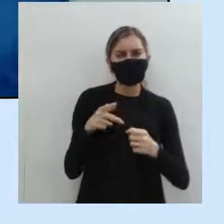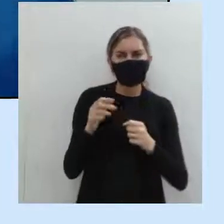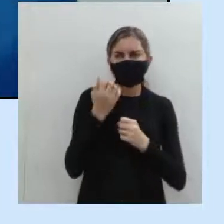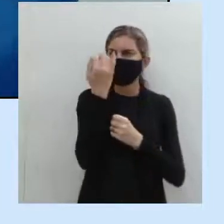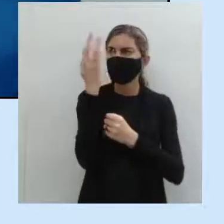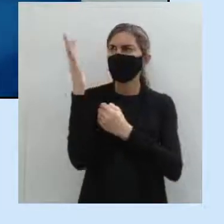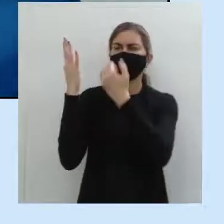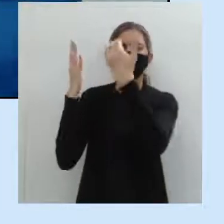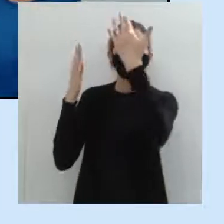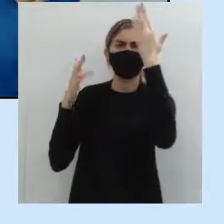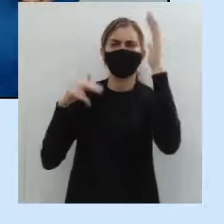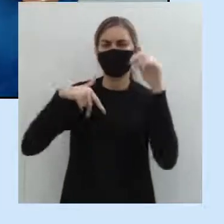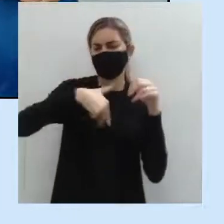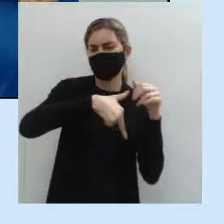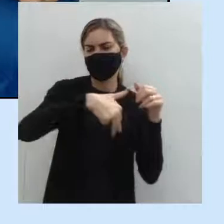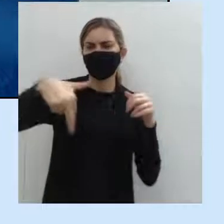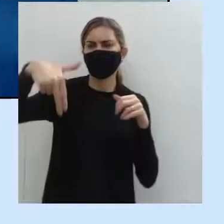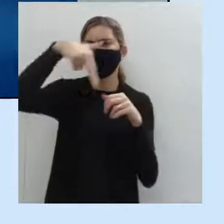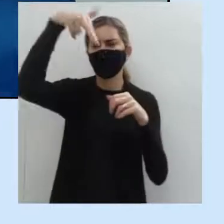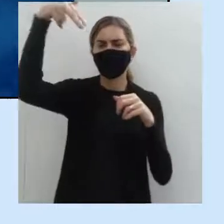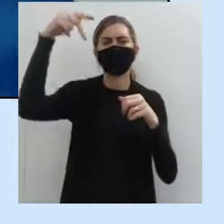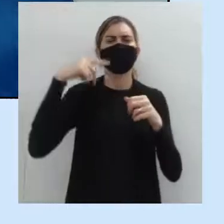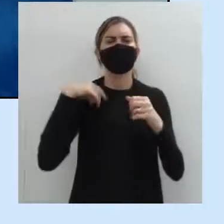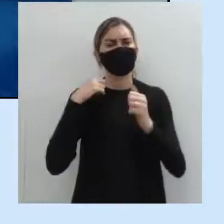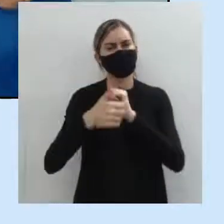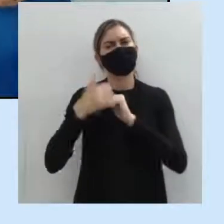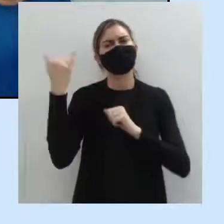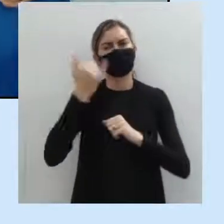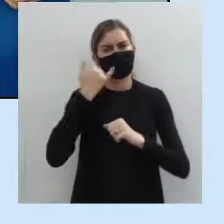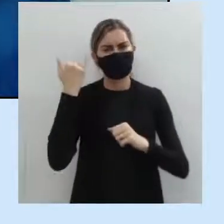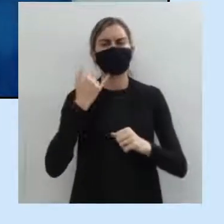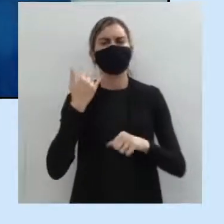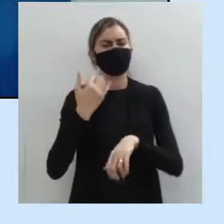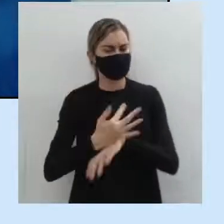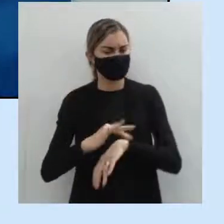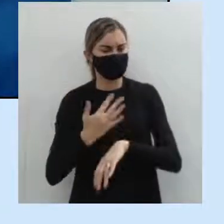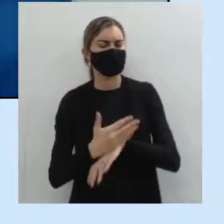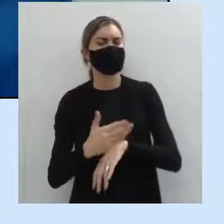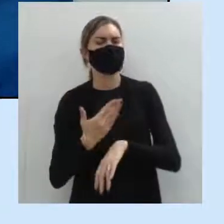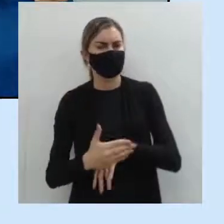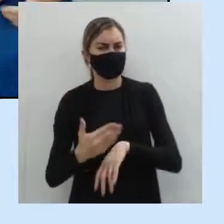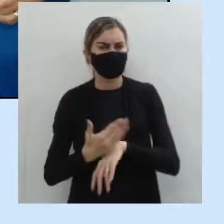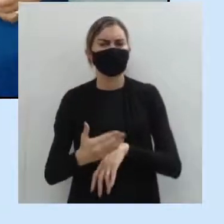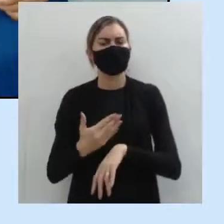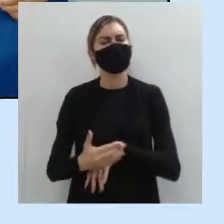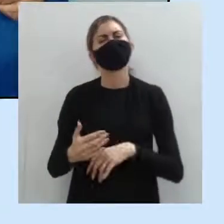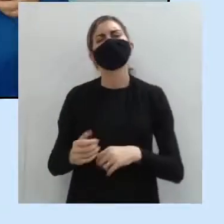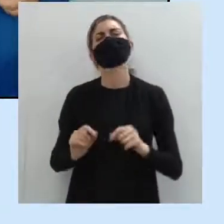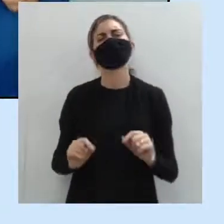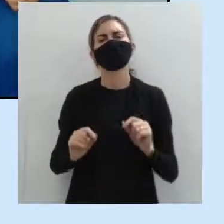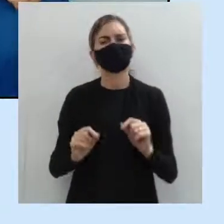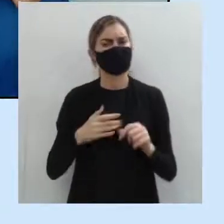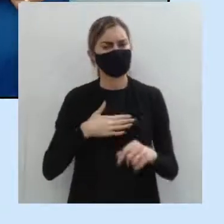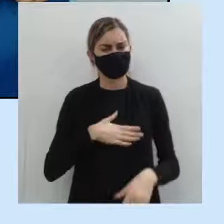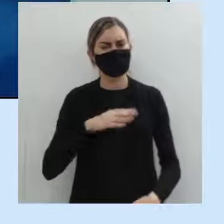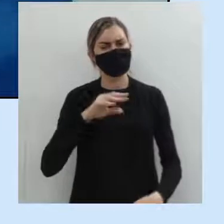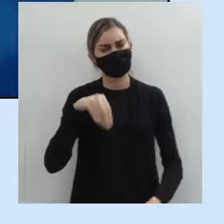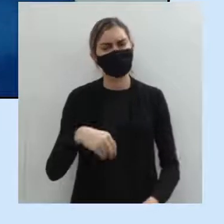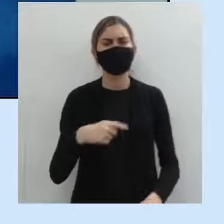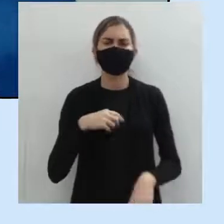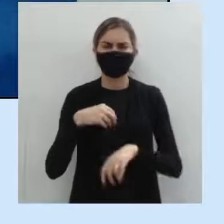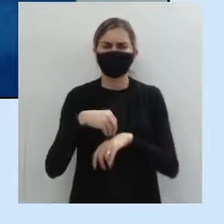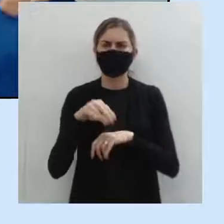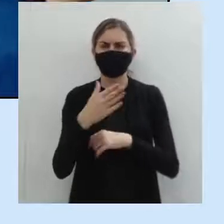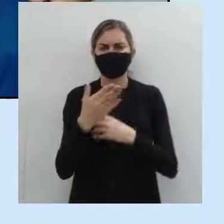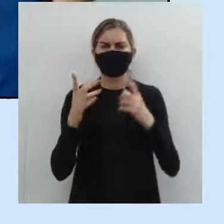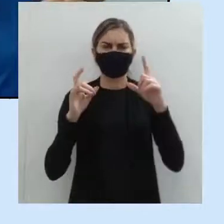né? Outro esporte que é muito importante e que a ginástica de resistência está muito presente aí dentro desse universo. Eu trouxe aqui